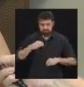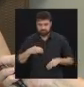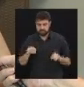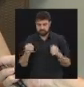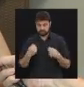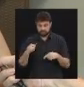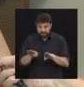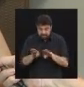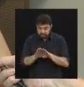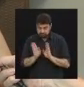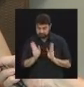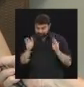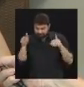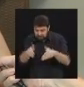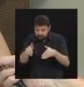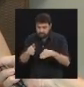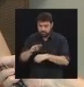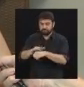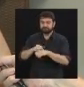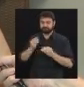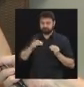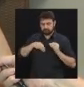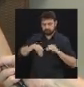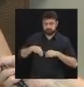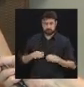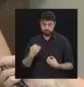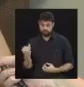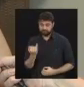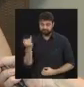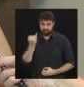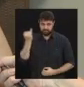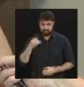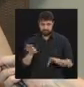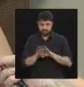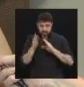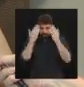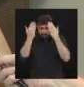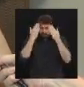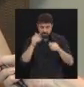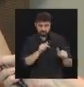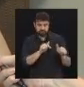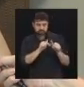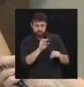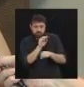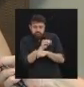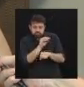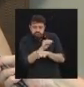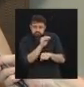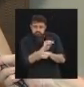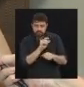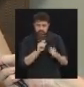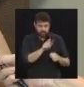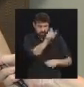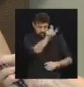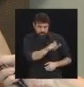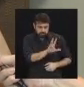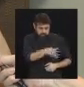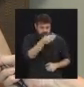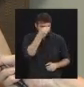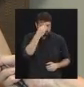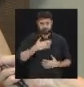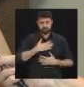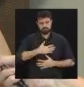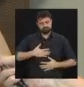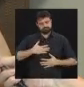para a depressão é uma coisa muito importante, né? Então, o trabalho é fazer com que essa pessoa entenda outros